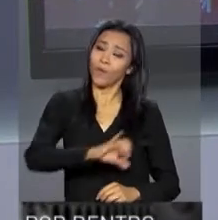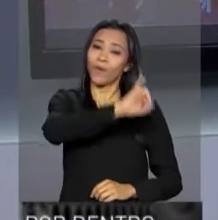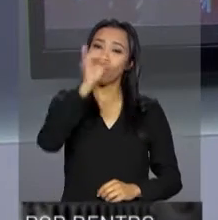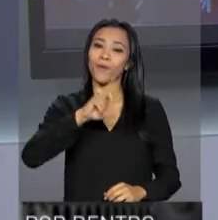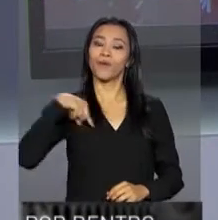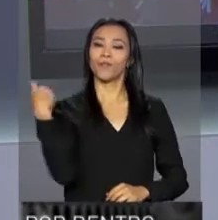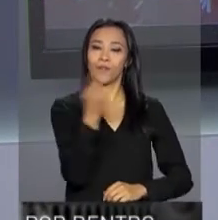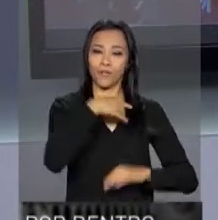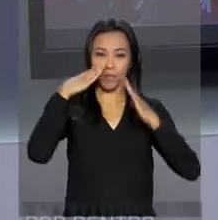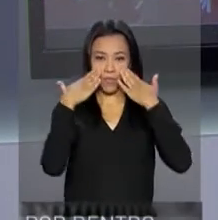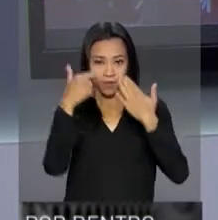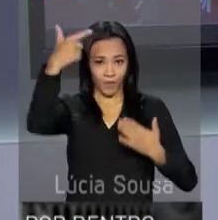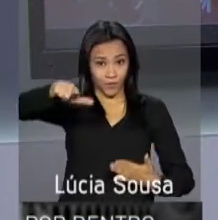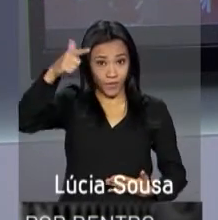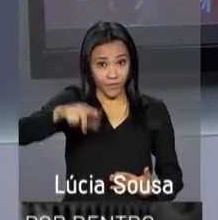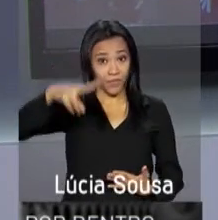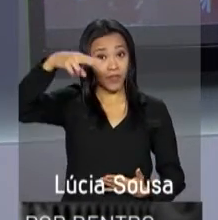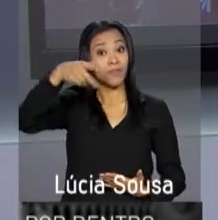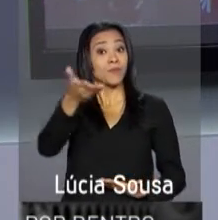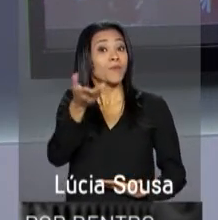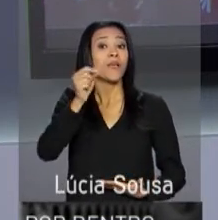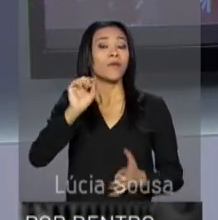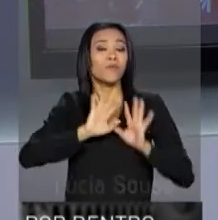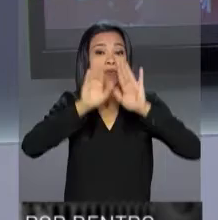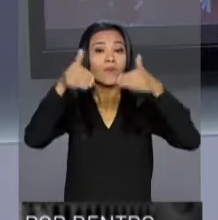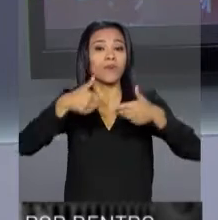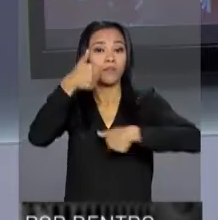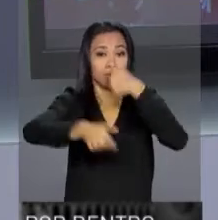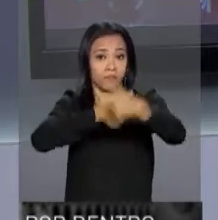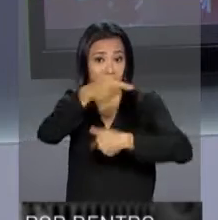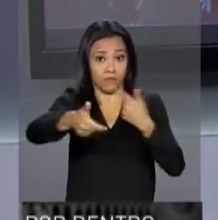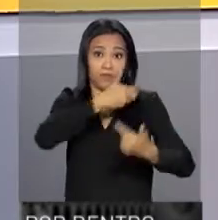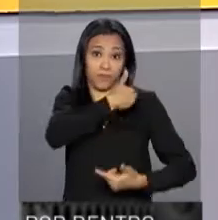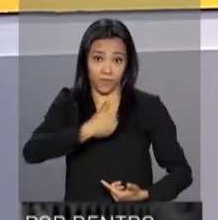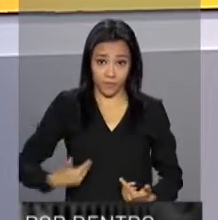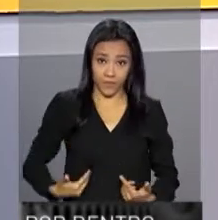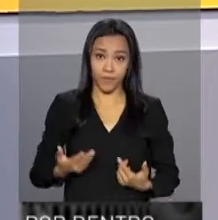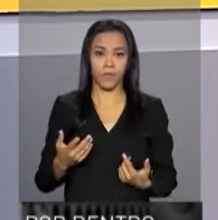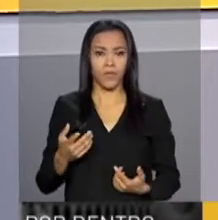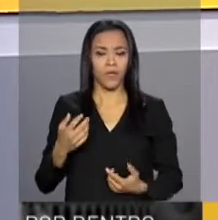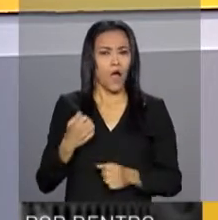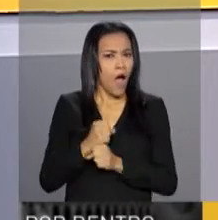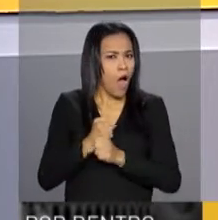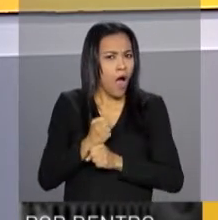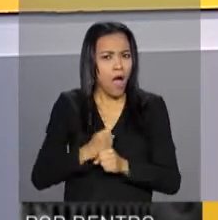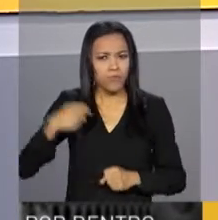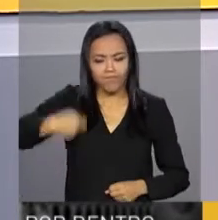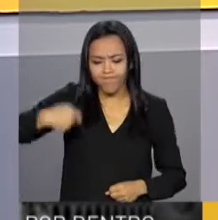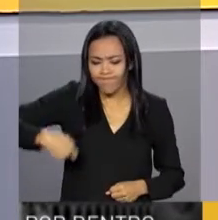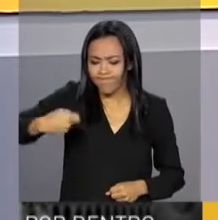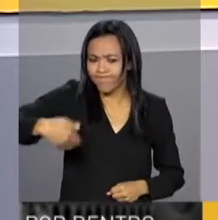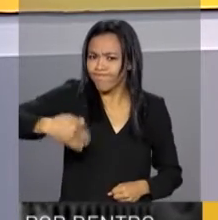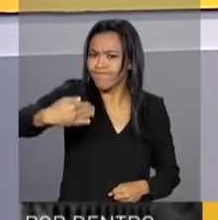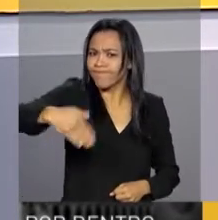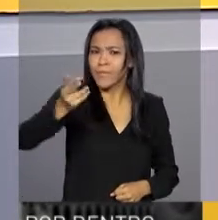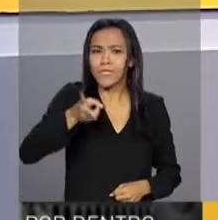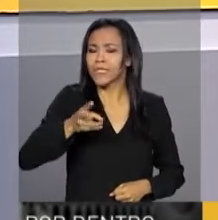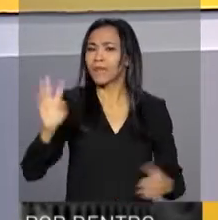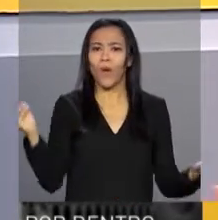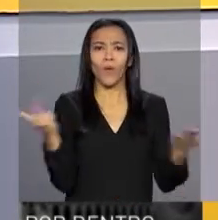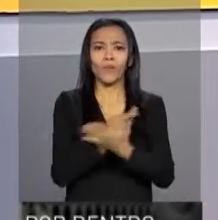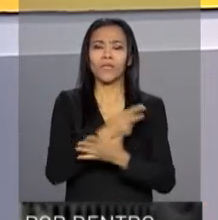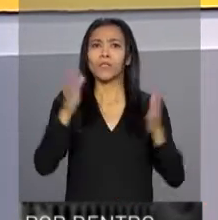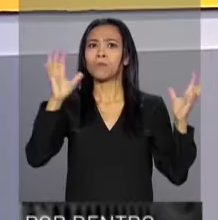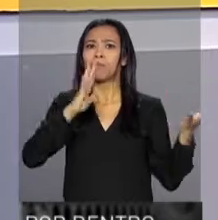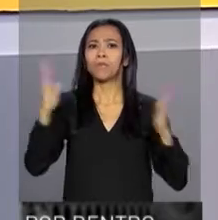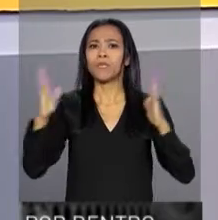Olá, estamos de volta com mais uma edição do programa Por Dentro do Governo. Todos os anos, o problema se repete no período da seca.